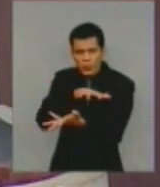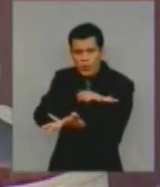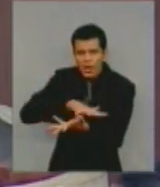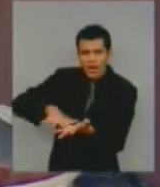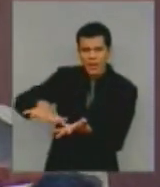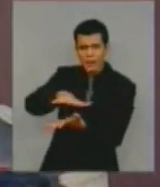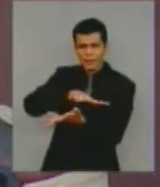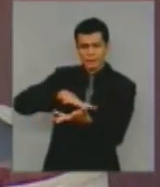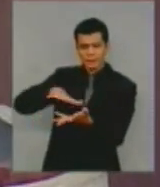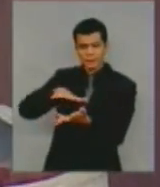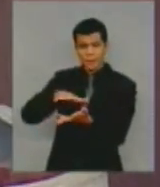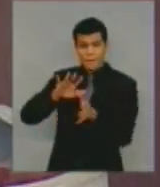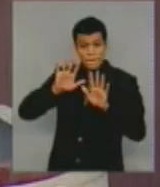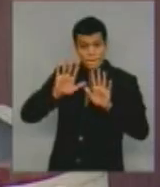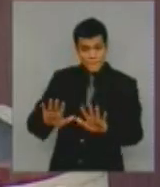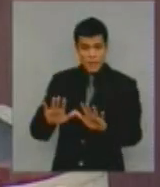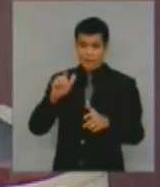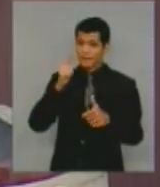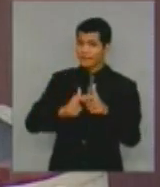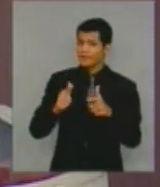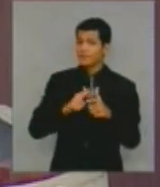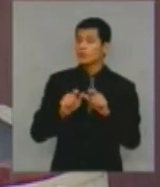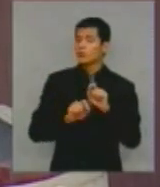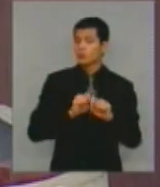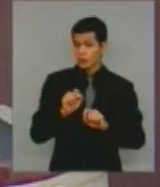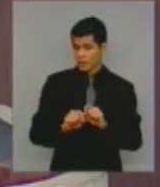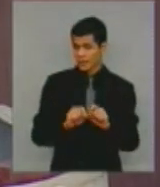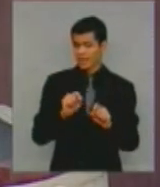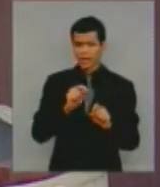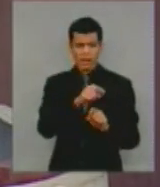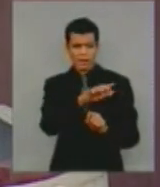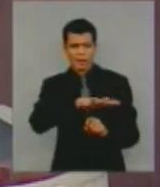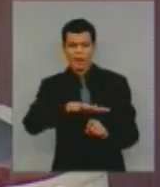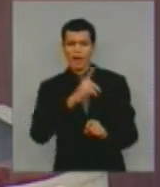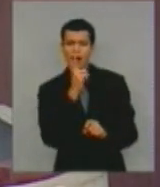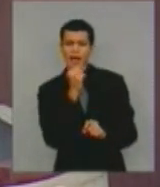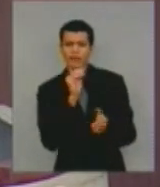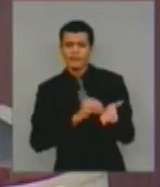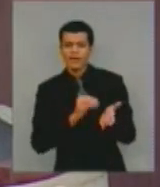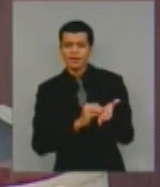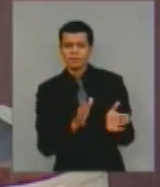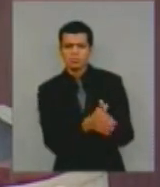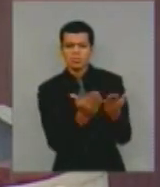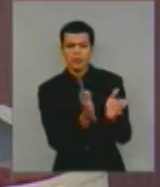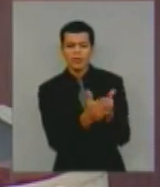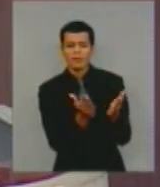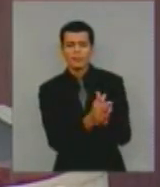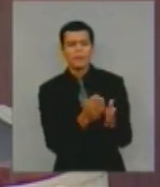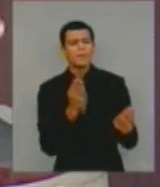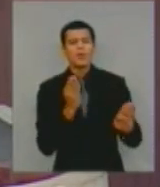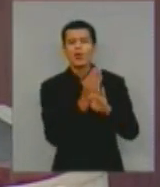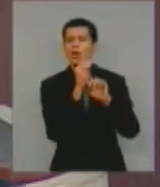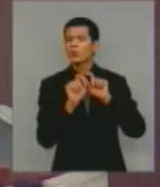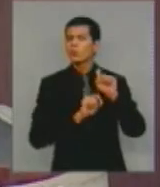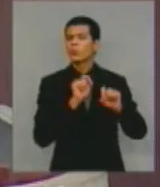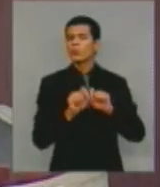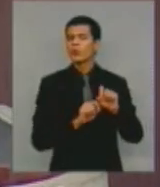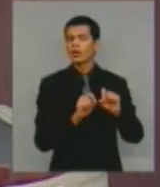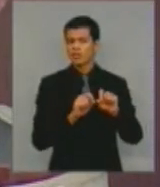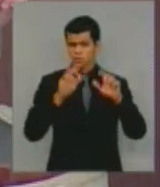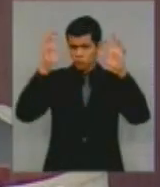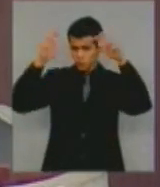d'água, sobretudo para o mais pobre, não se deve exclusivamente à escassez da chuva. Mas eu